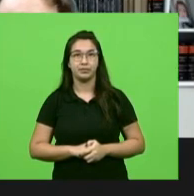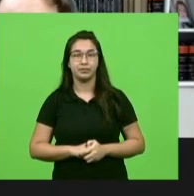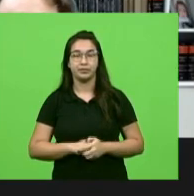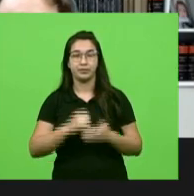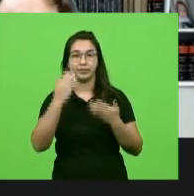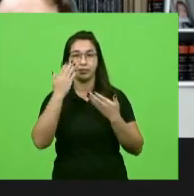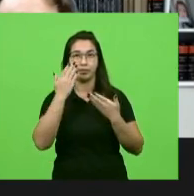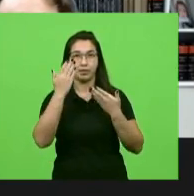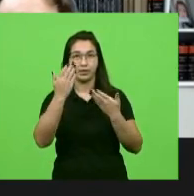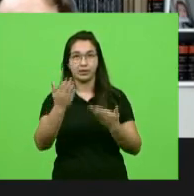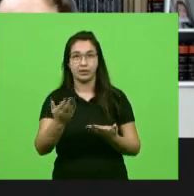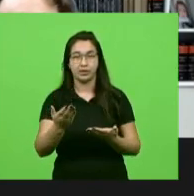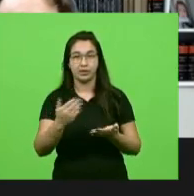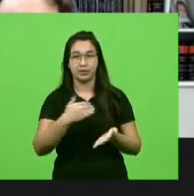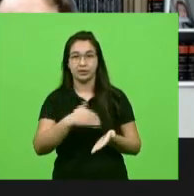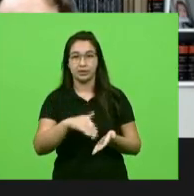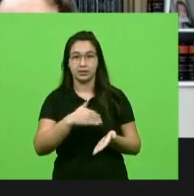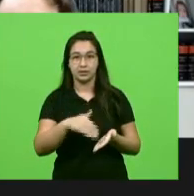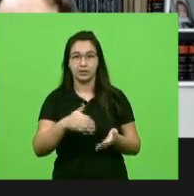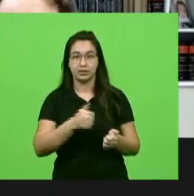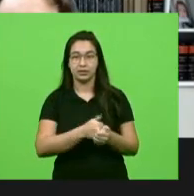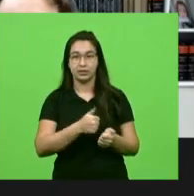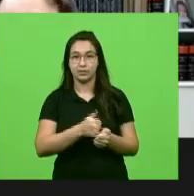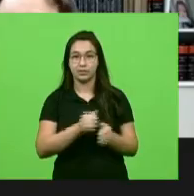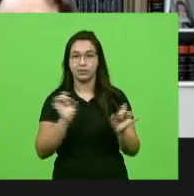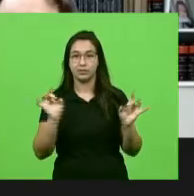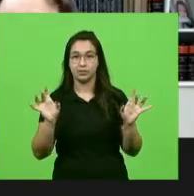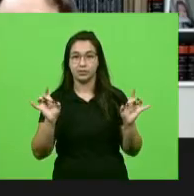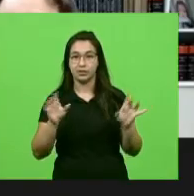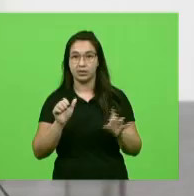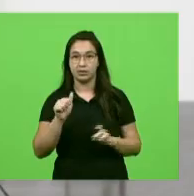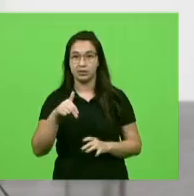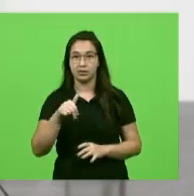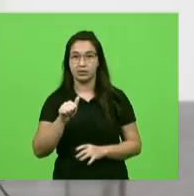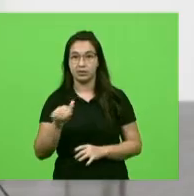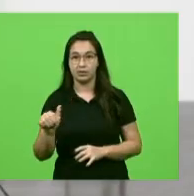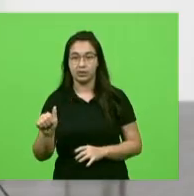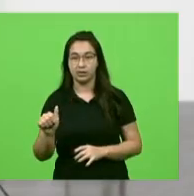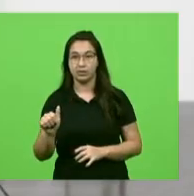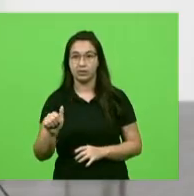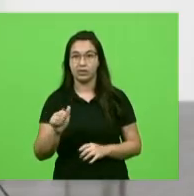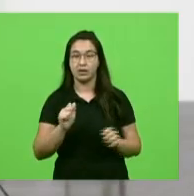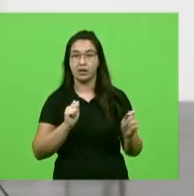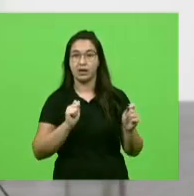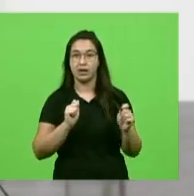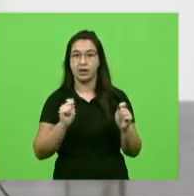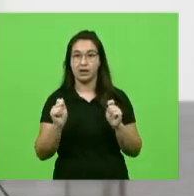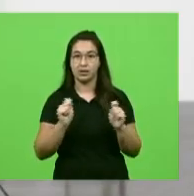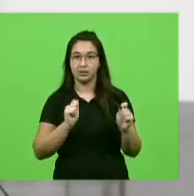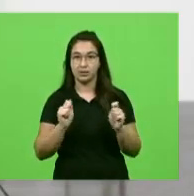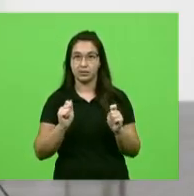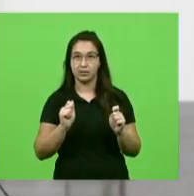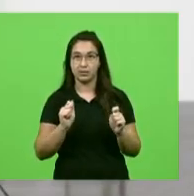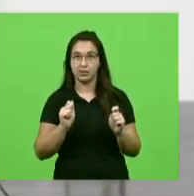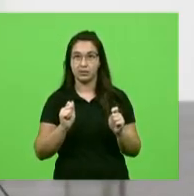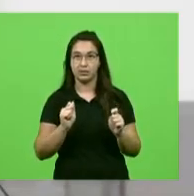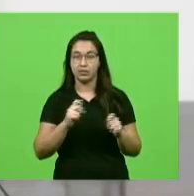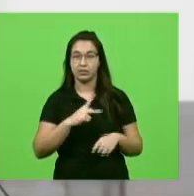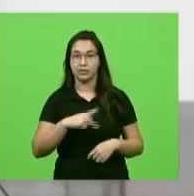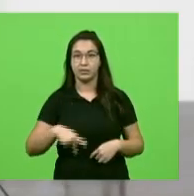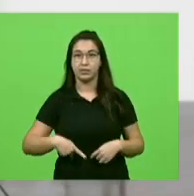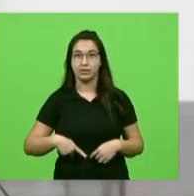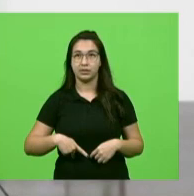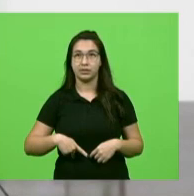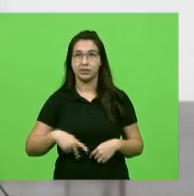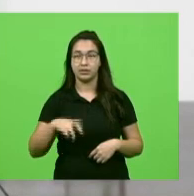agradecer à Secretaria do Tribunal Especial, Anne Carolina Schaeffer, assessoria, assessor da presidência, doutor Cleon Bassoni